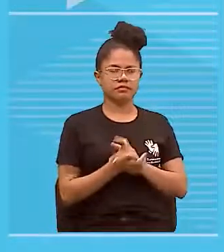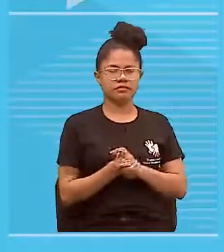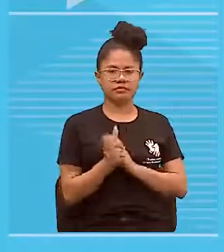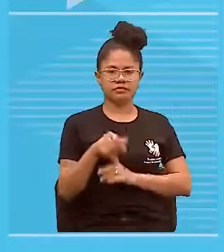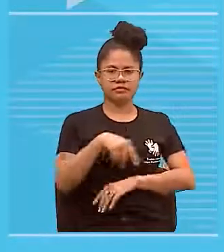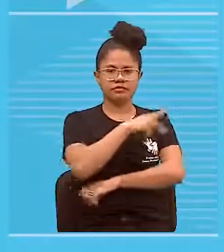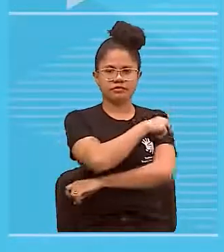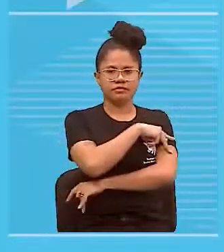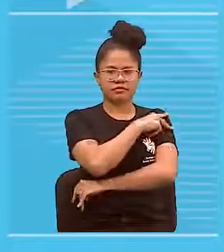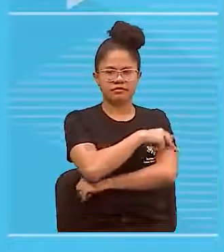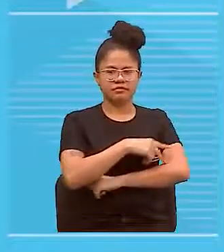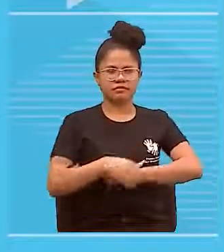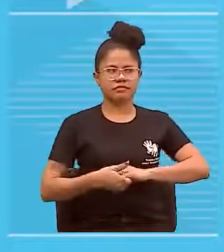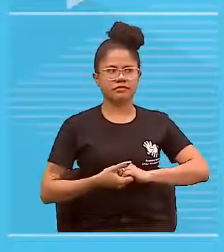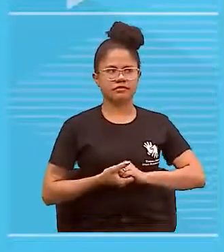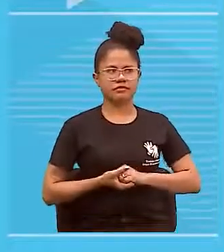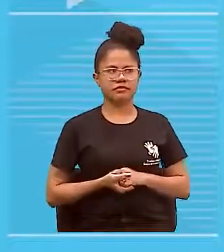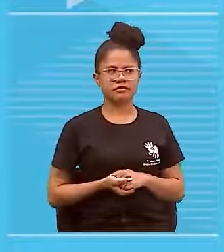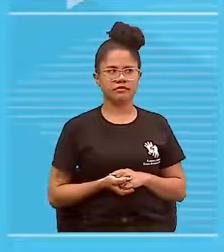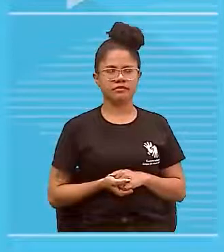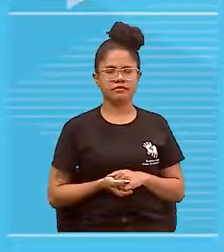né?